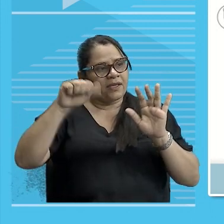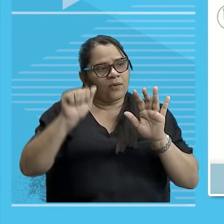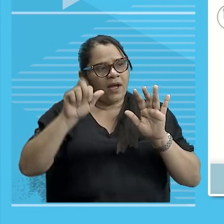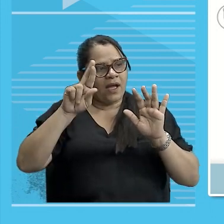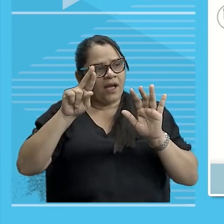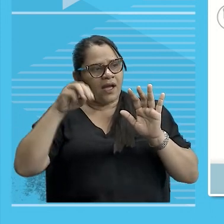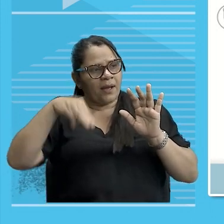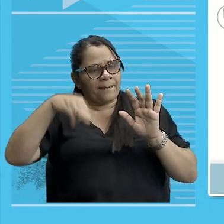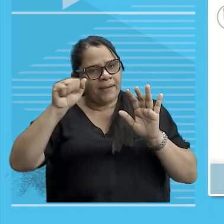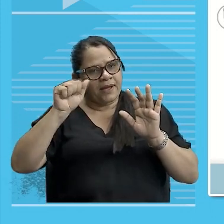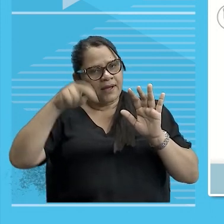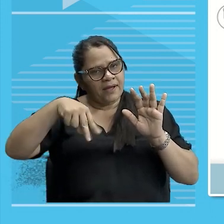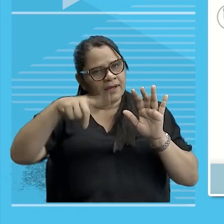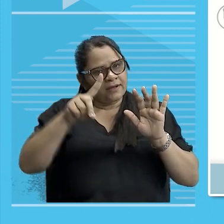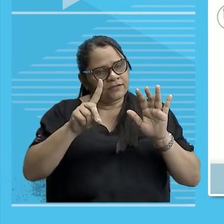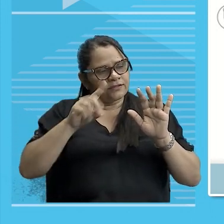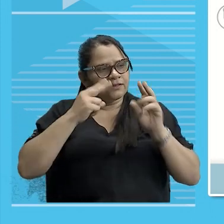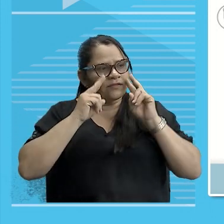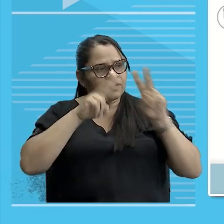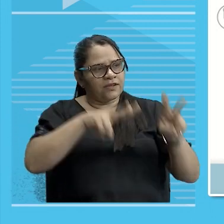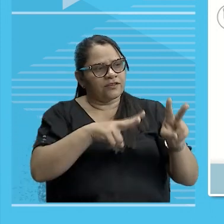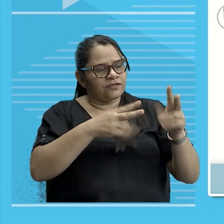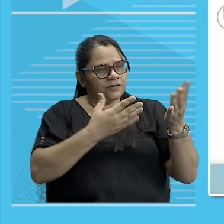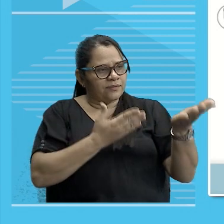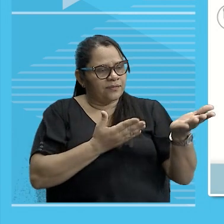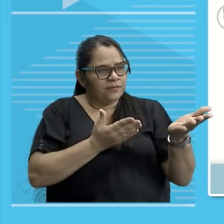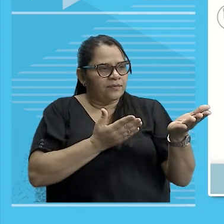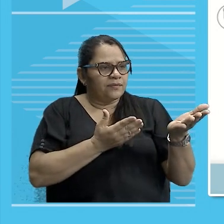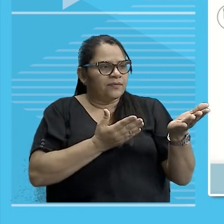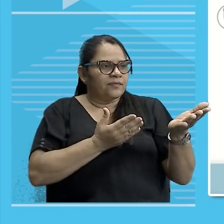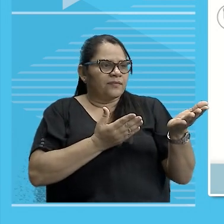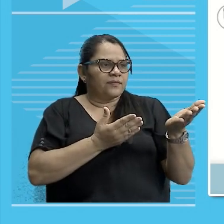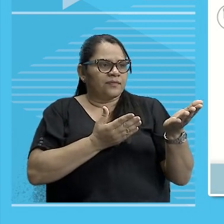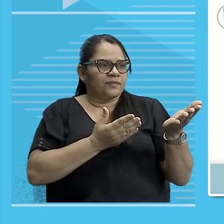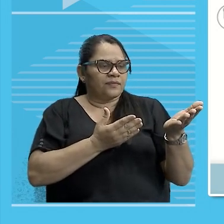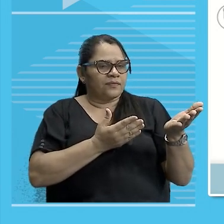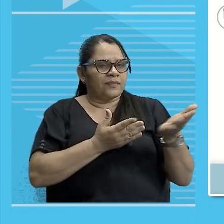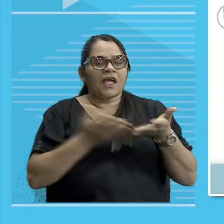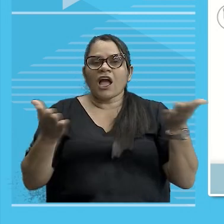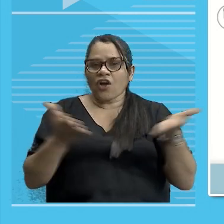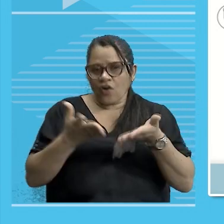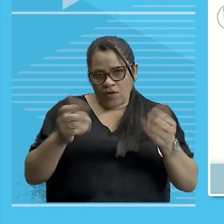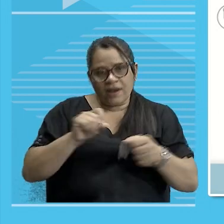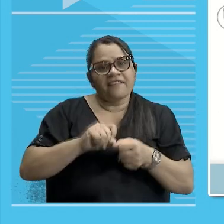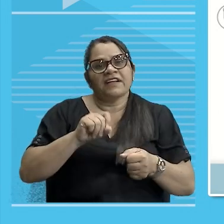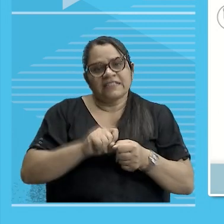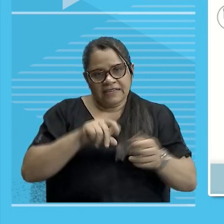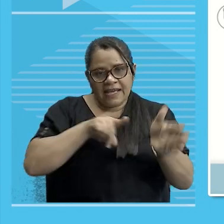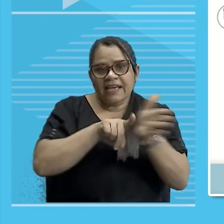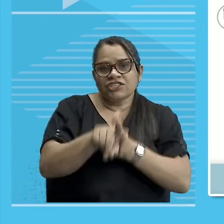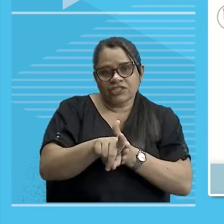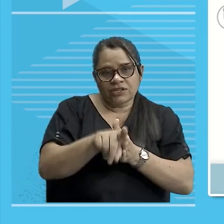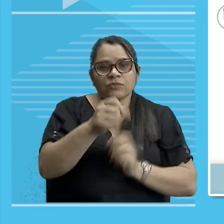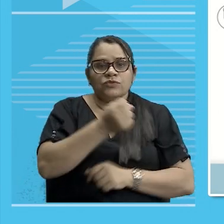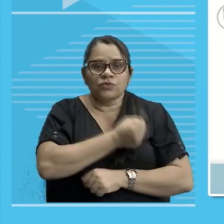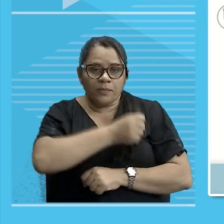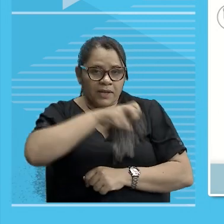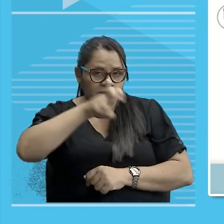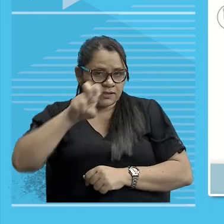zera a prova de maneira alguma agora nós vamos para outra questão